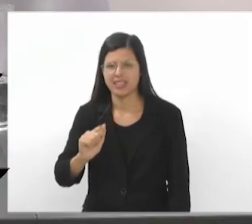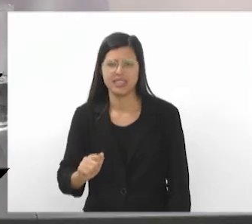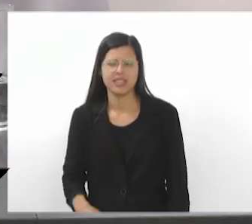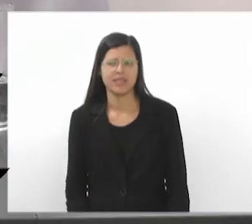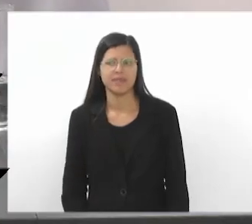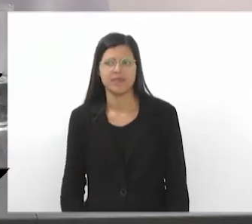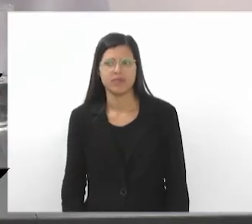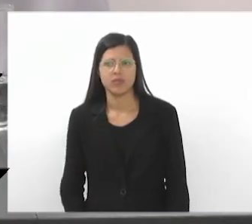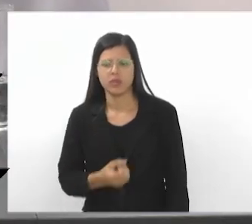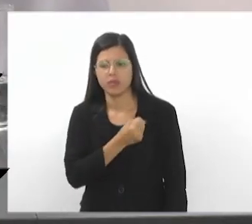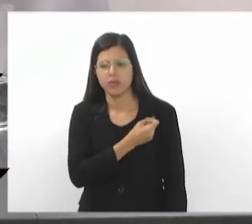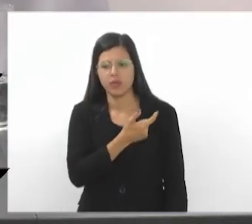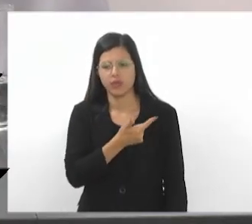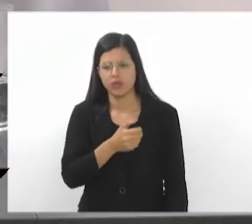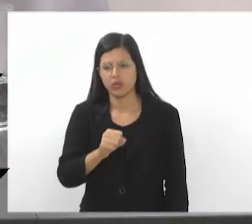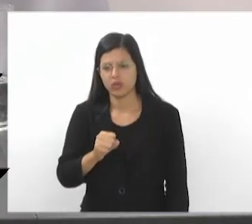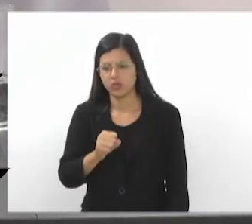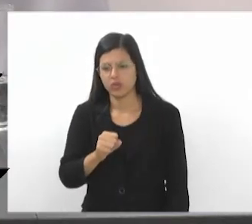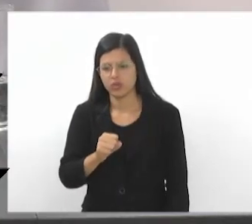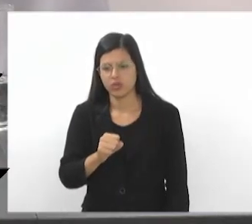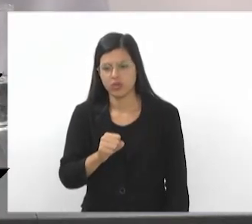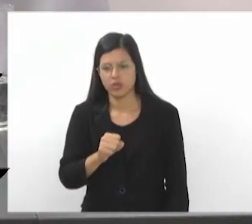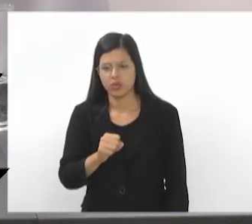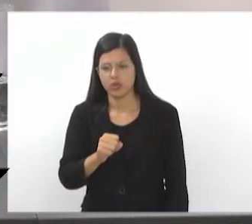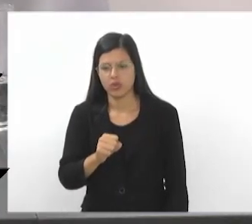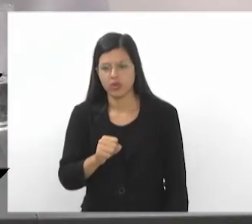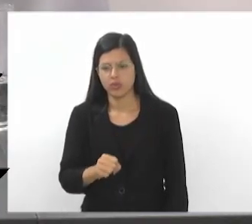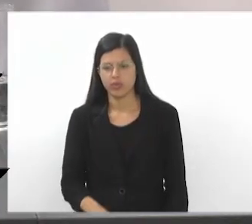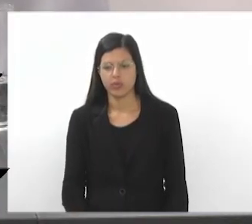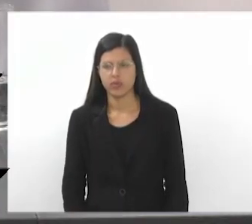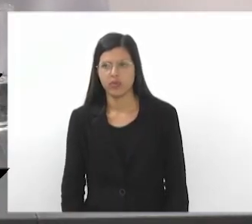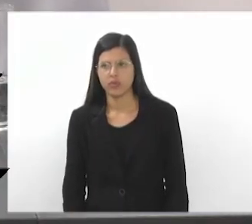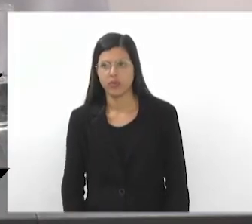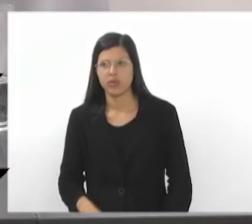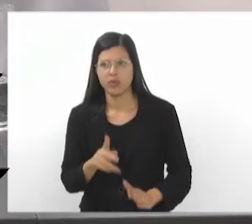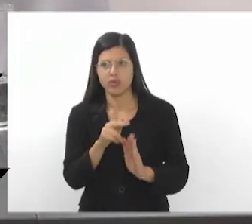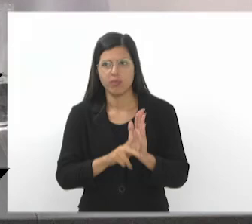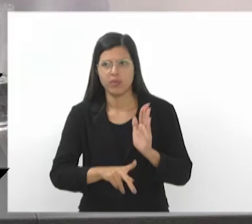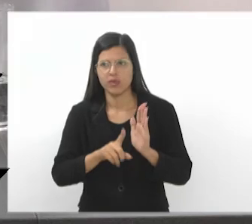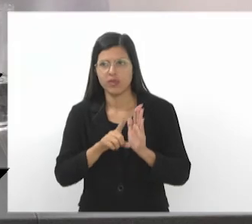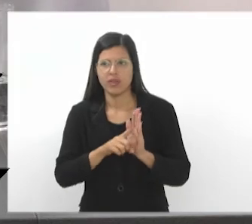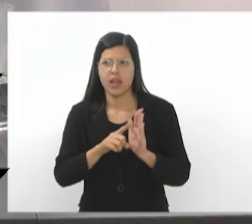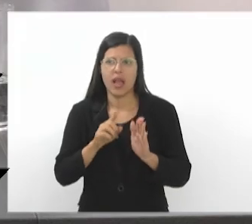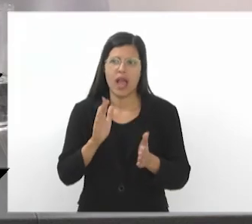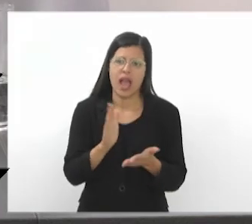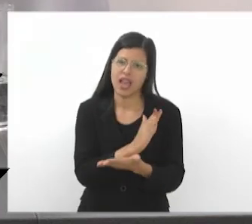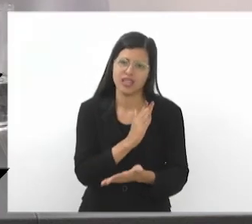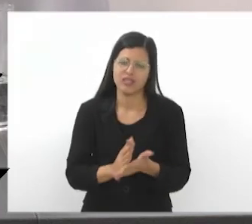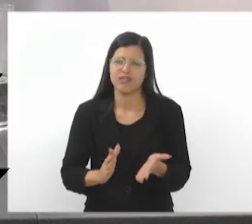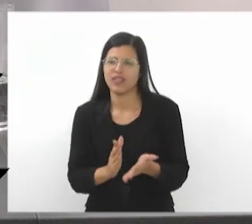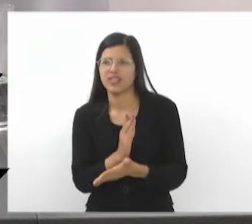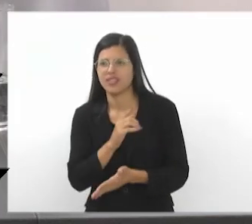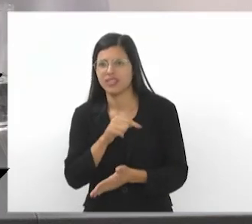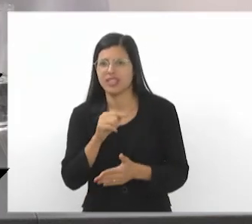28 da pauta, projeto de lei Falta 34. só dizer que de hora em hora o senhor reza.